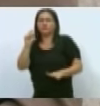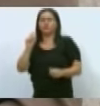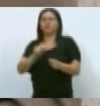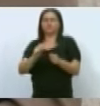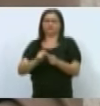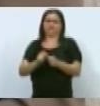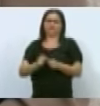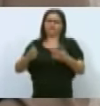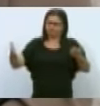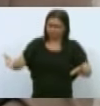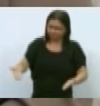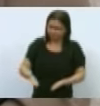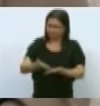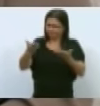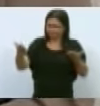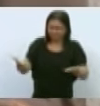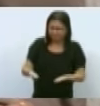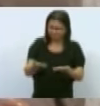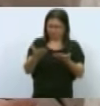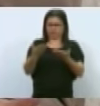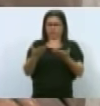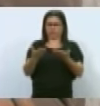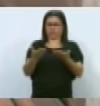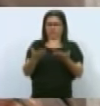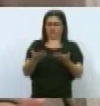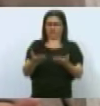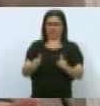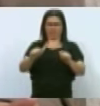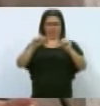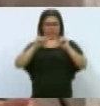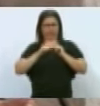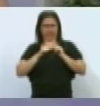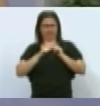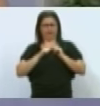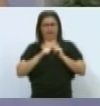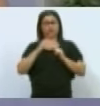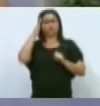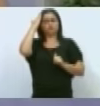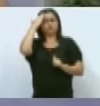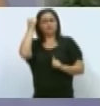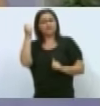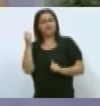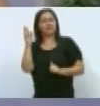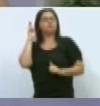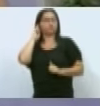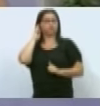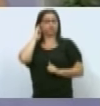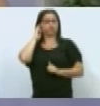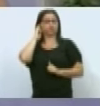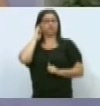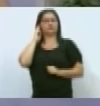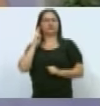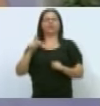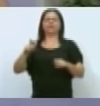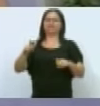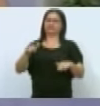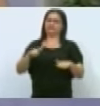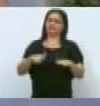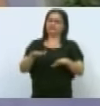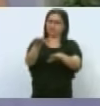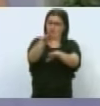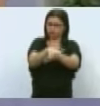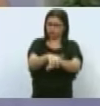dele. Exatamente. Não adianta pôr para cobrir, ele lógico, não fica lá, ele lógico, sai. É. E olha, falando em inclusão, a Tati foi até uma empresa